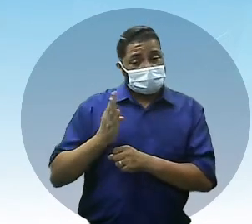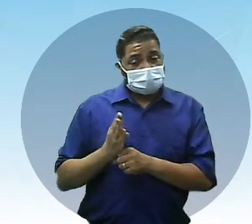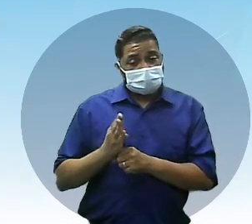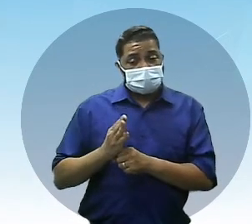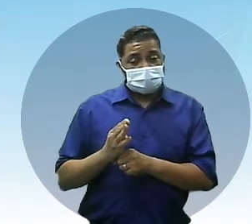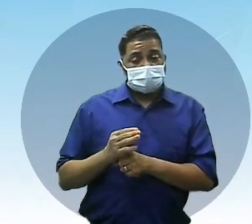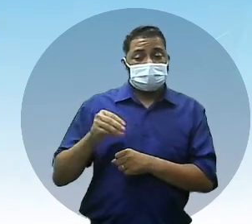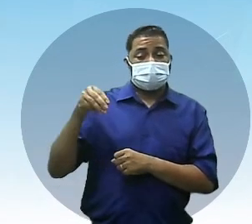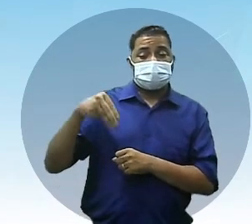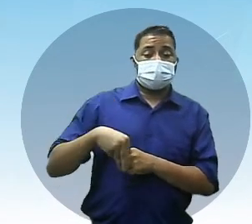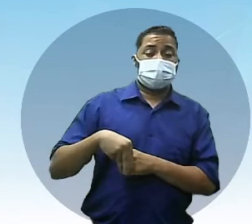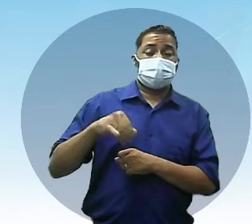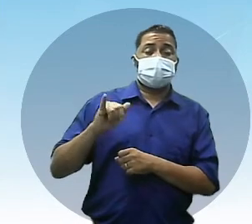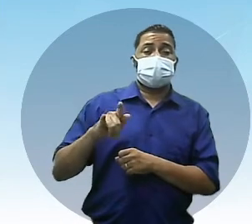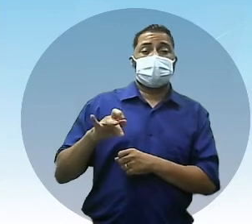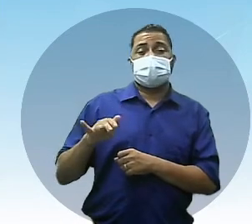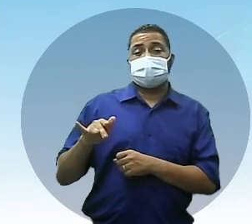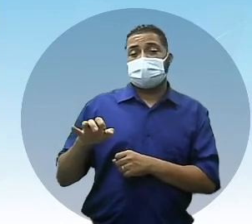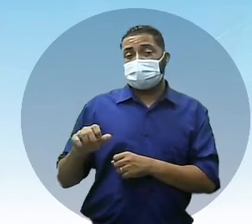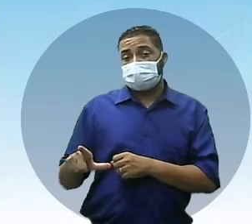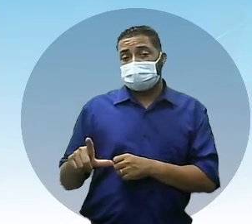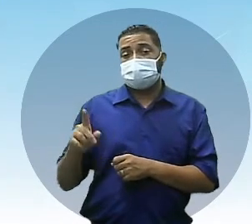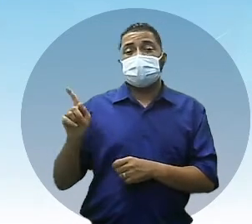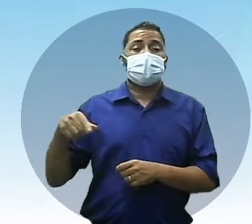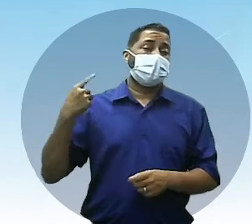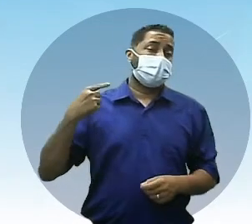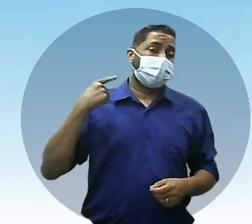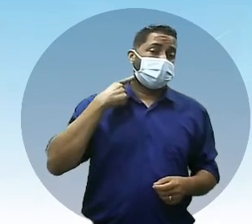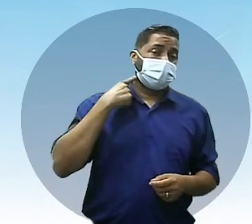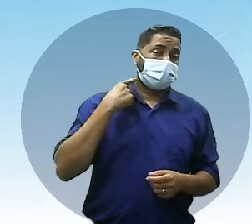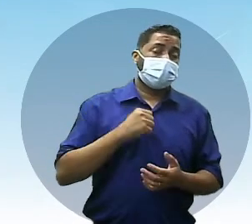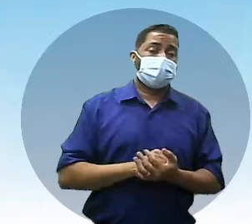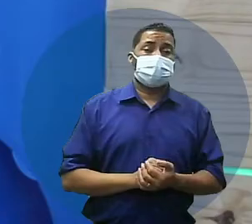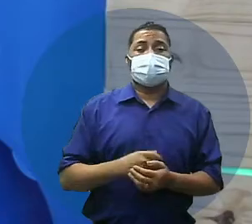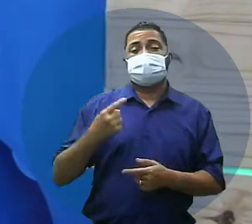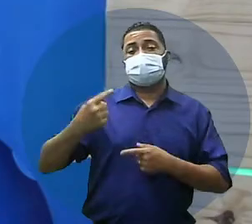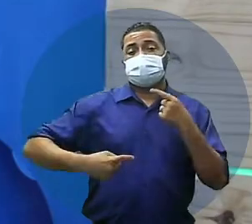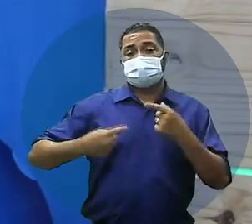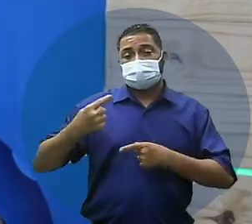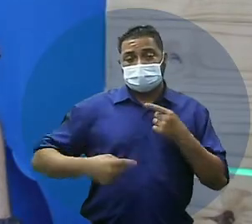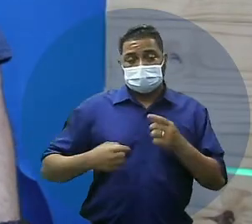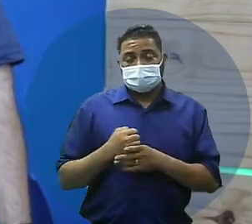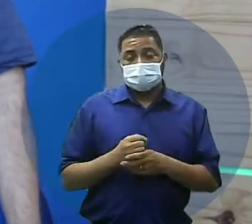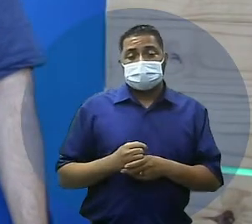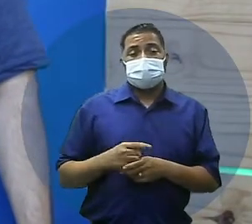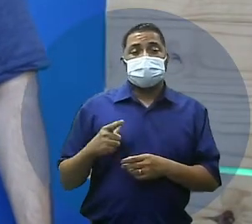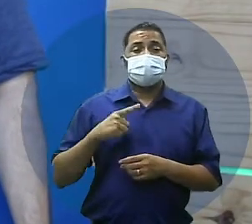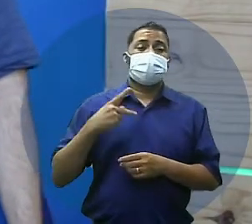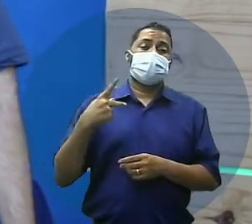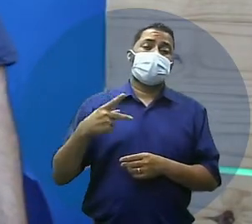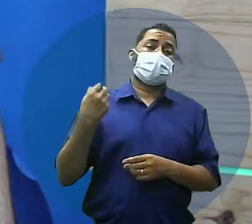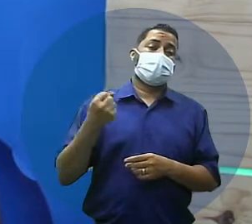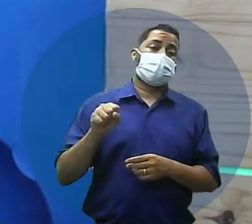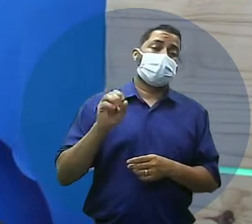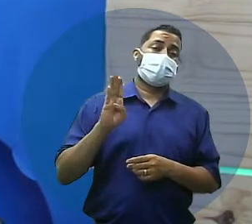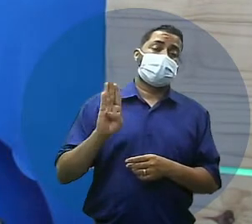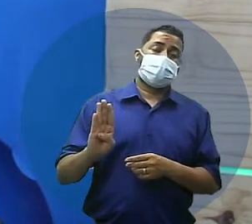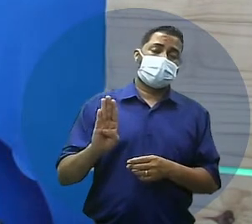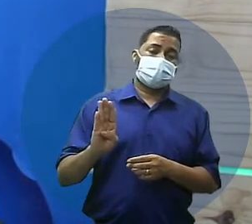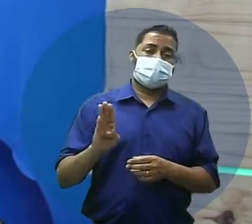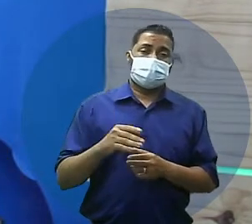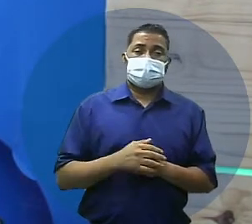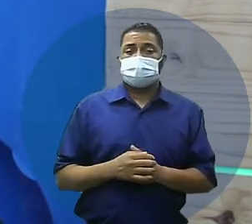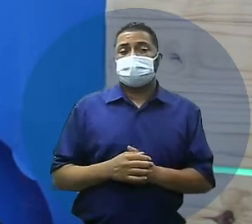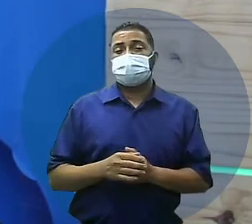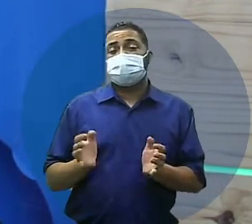Alencar foi advogado, ele foi político, ele foi membro do PSB, se não me engano era